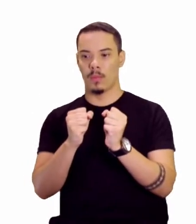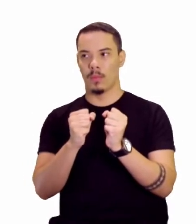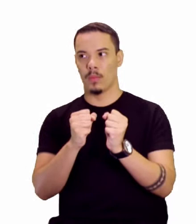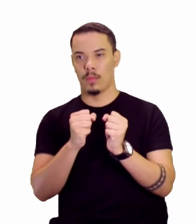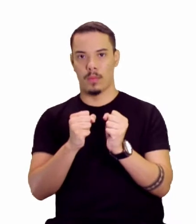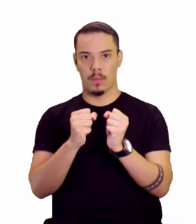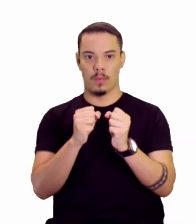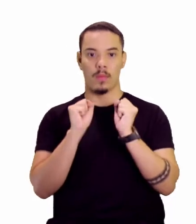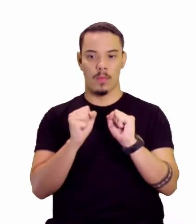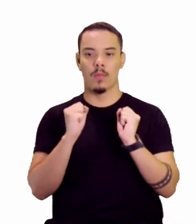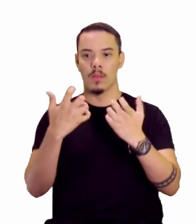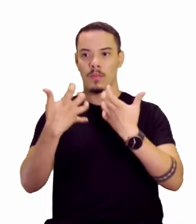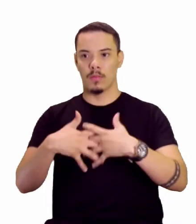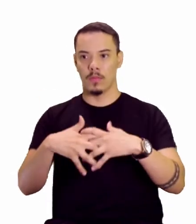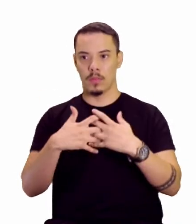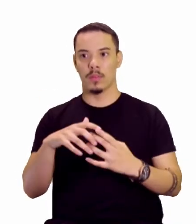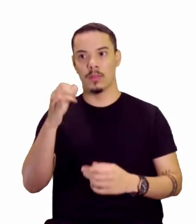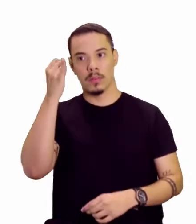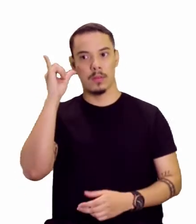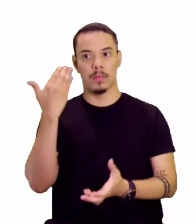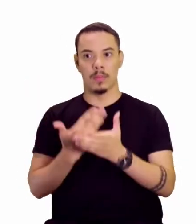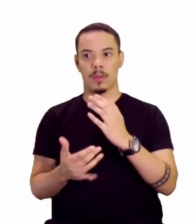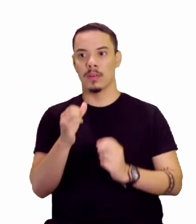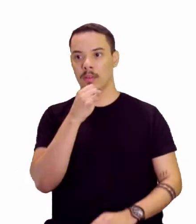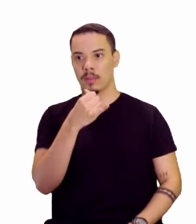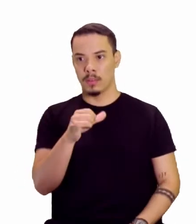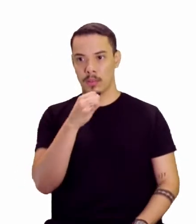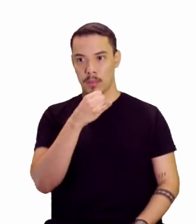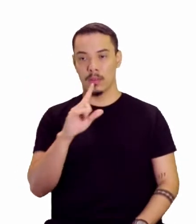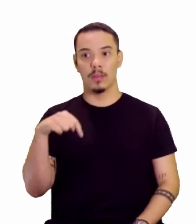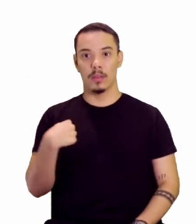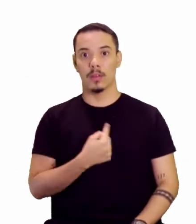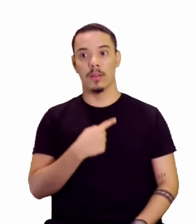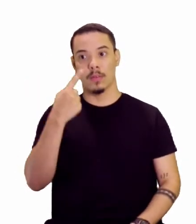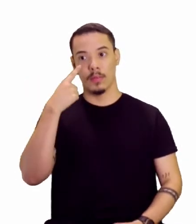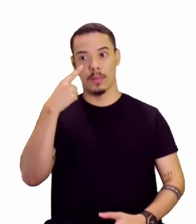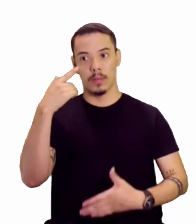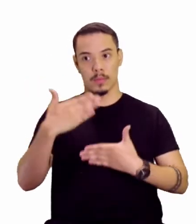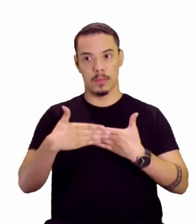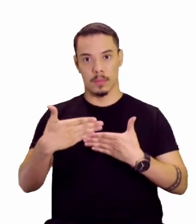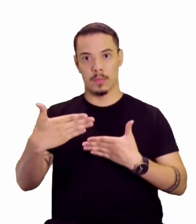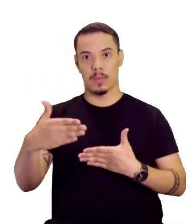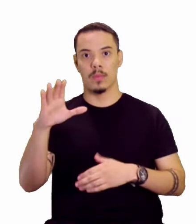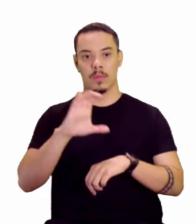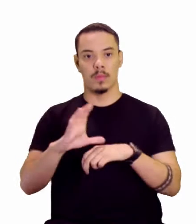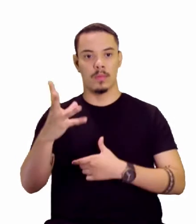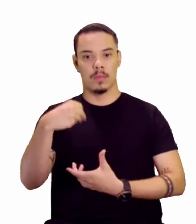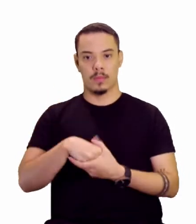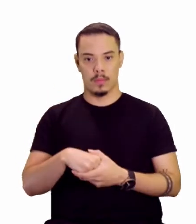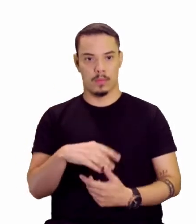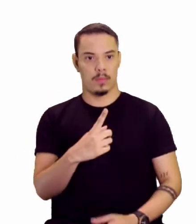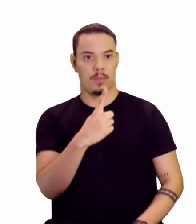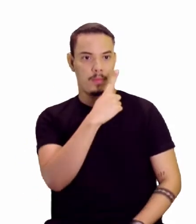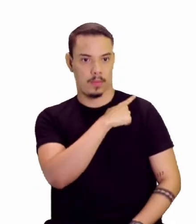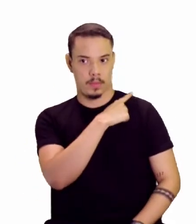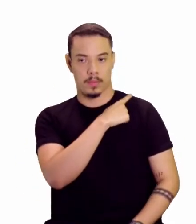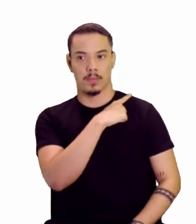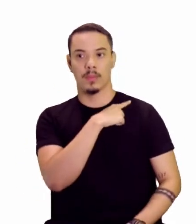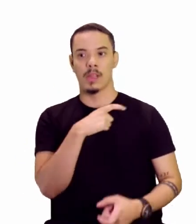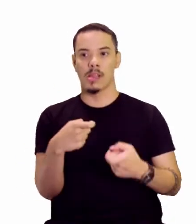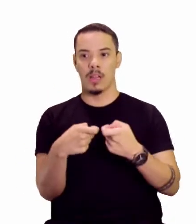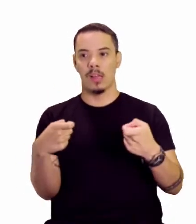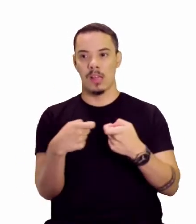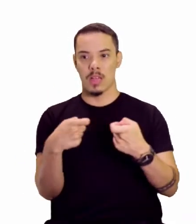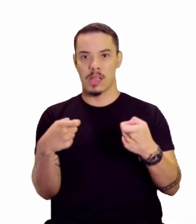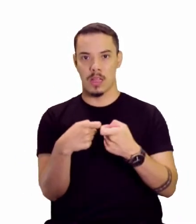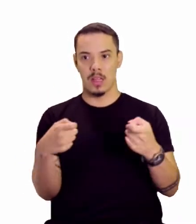perder energia, potencial elástico, que nós veremos ainda no curso do primeiro ano. A mola, com a